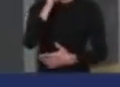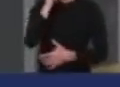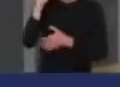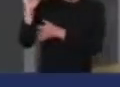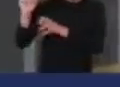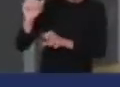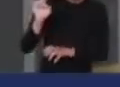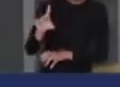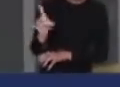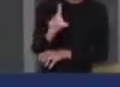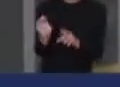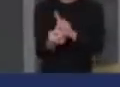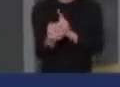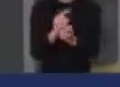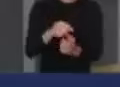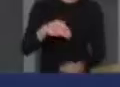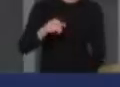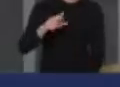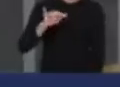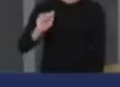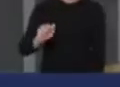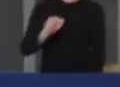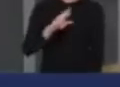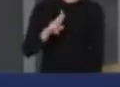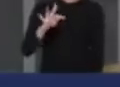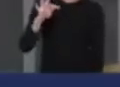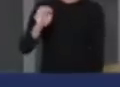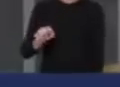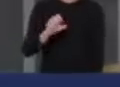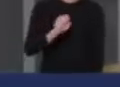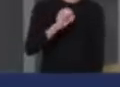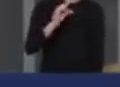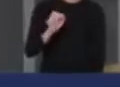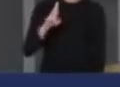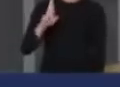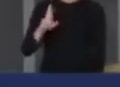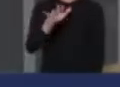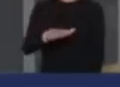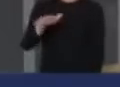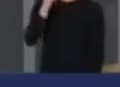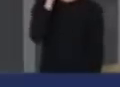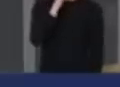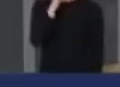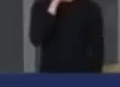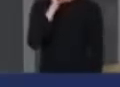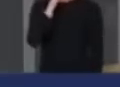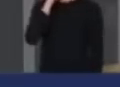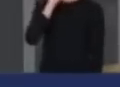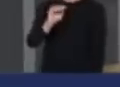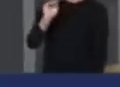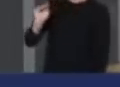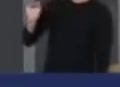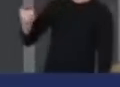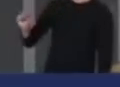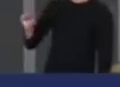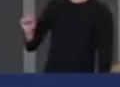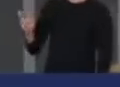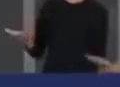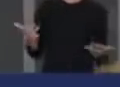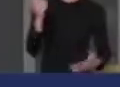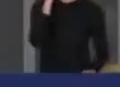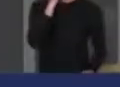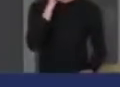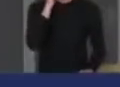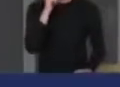emocionalmente, com a não aceitação de si mesma, do próprio corpo, com sua condição, já é um sofrimento muito grande. Eu espero que ela esteja sendo bem acolhida